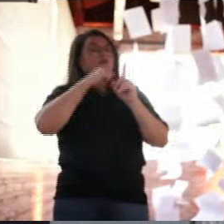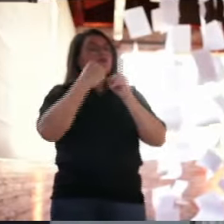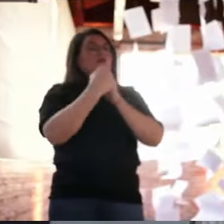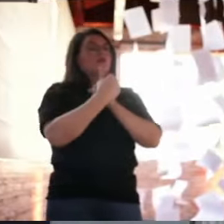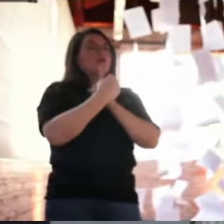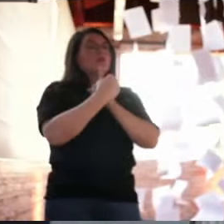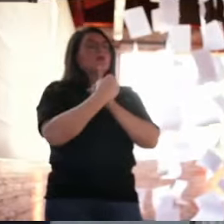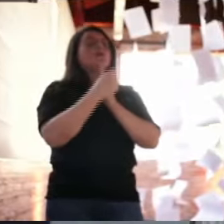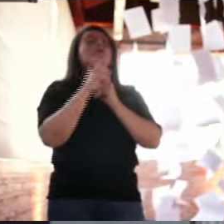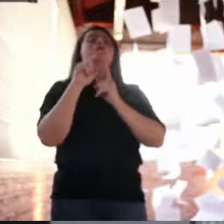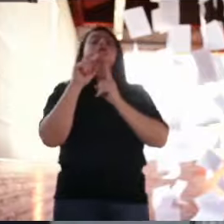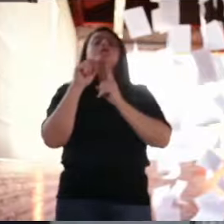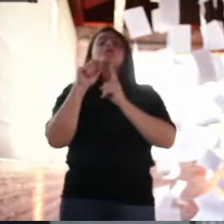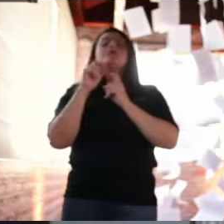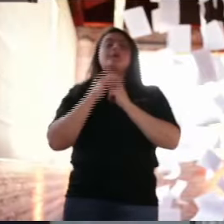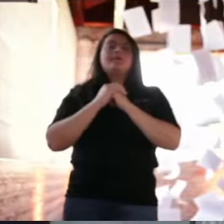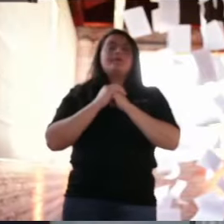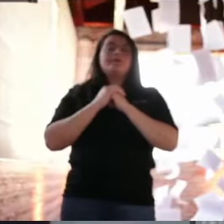tá